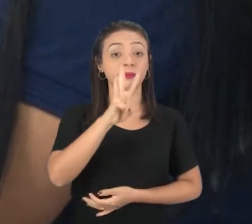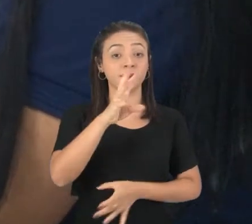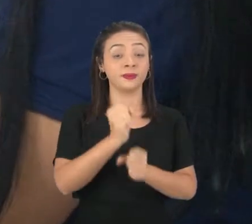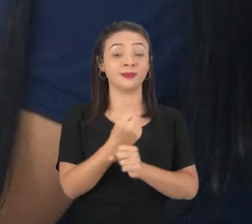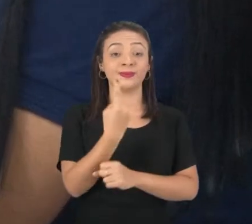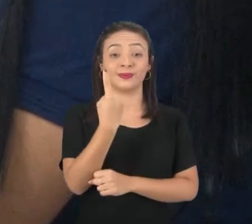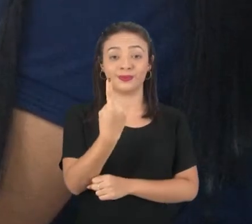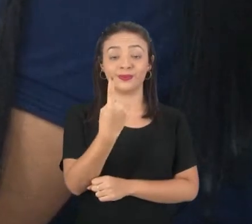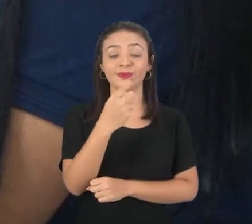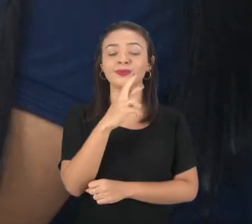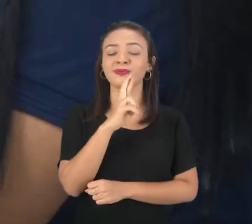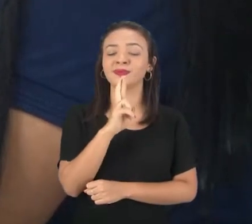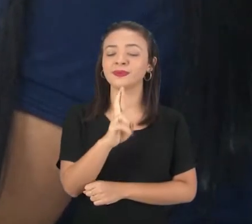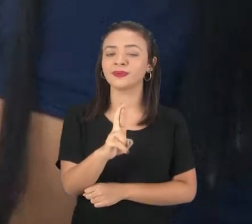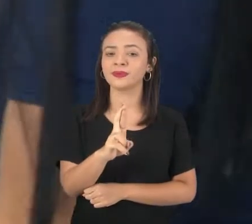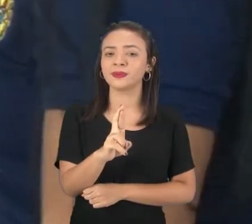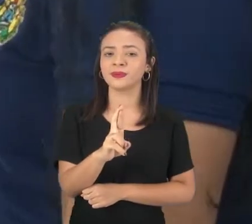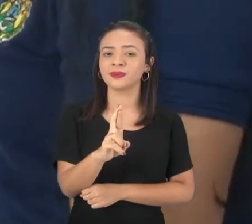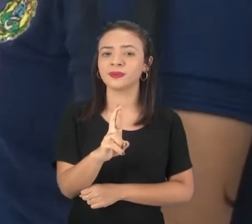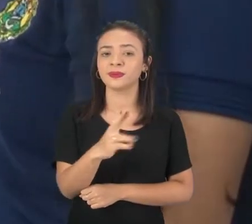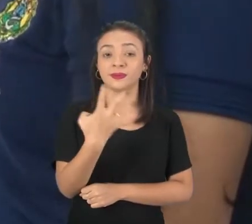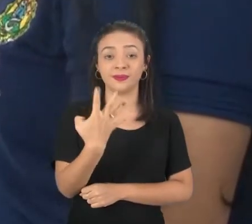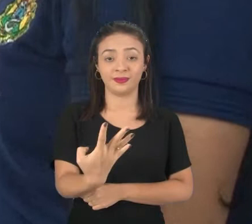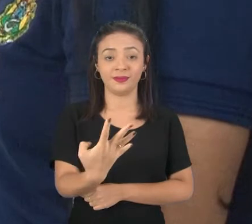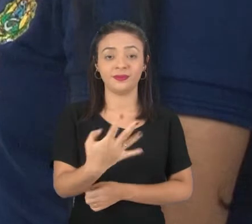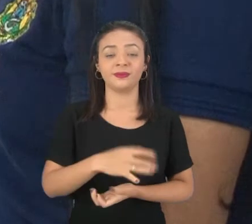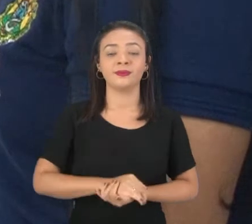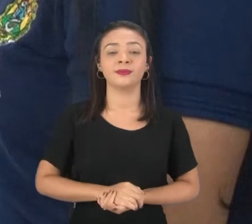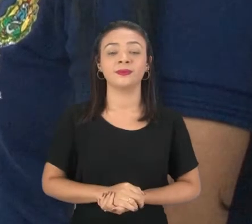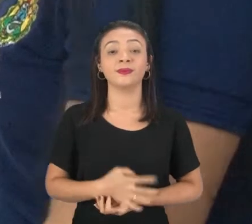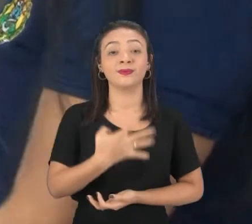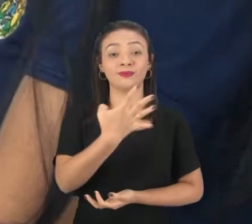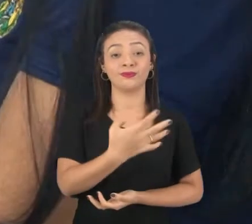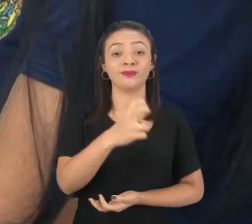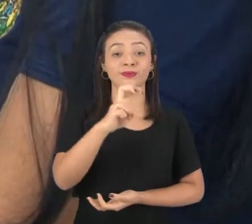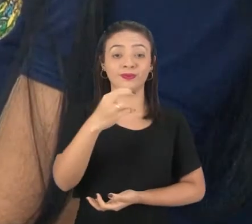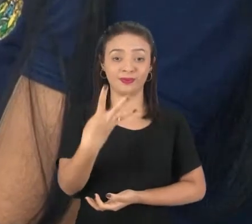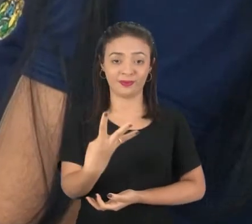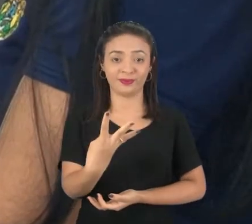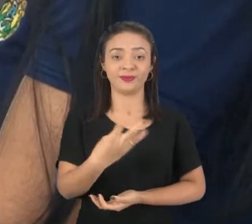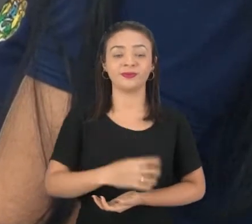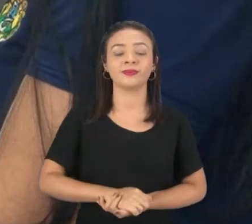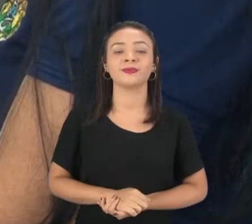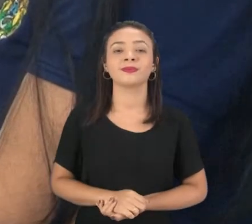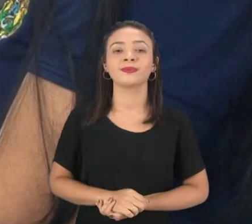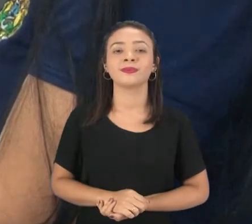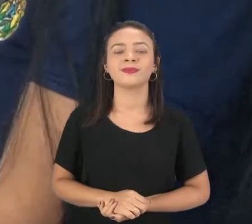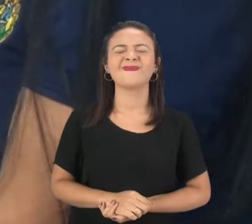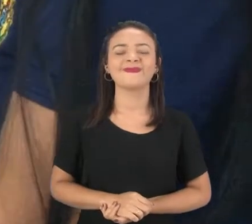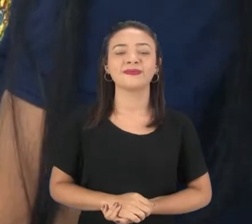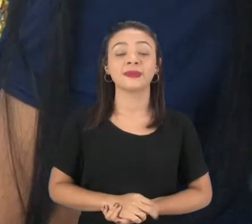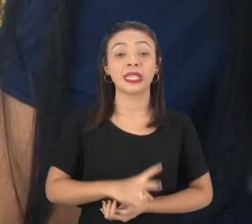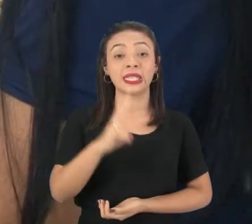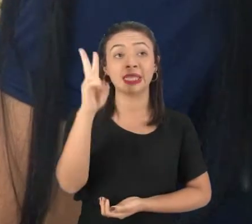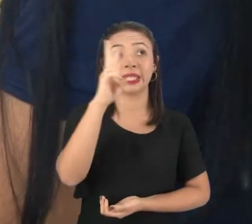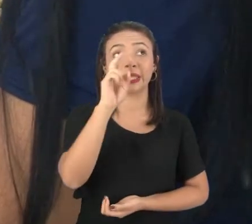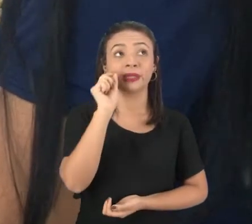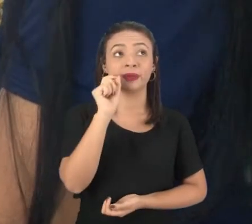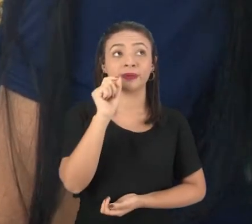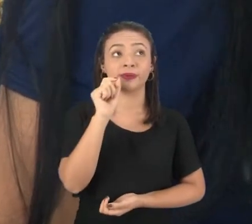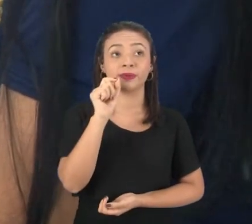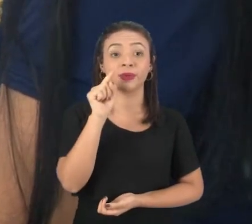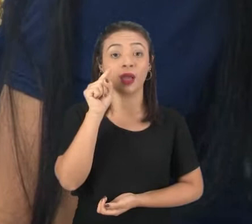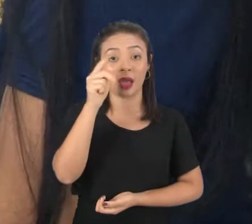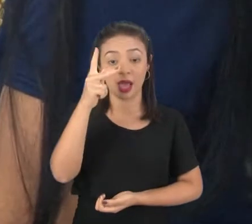353 mais um 14 453 um Lembrando que aqui ó